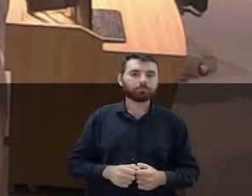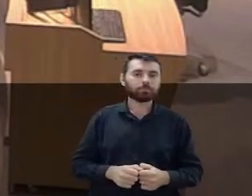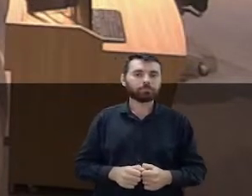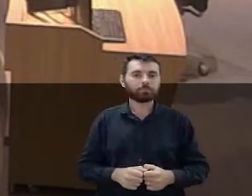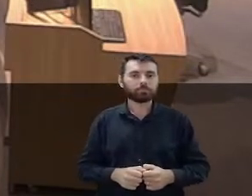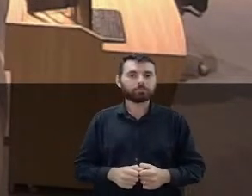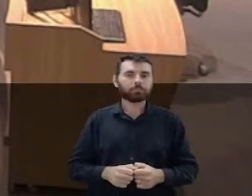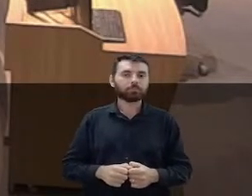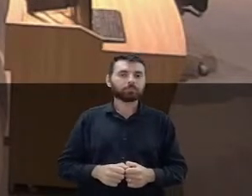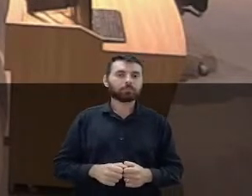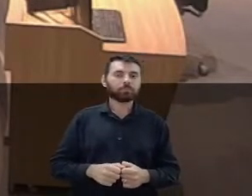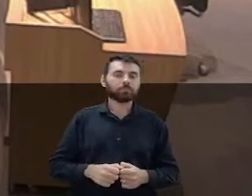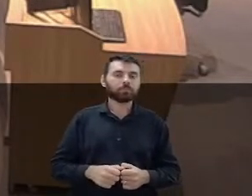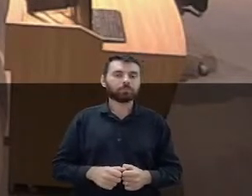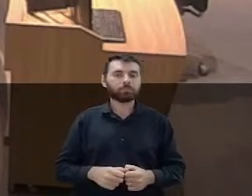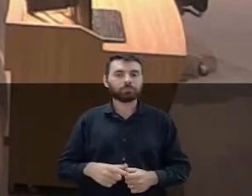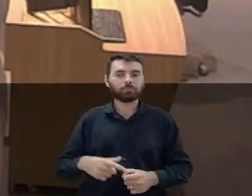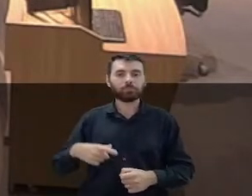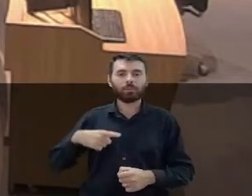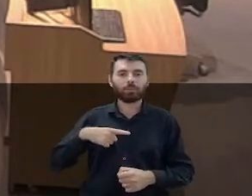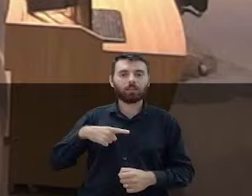Estava dando eco.